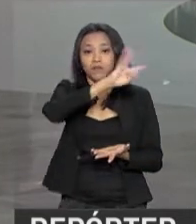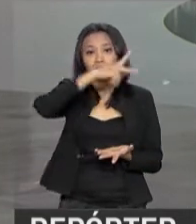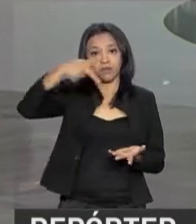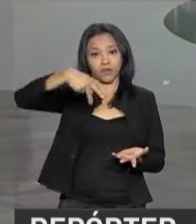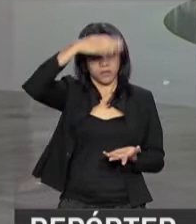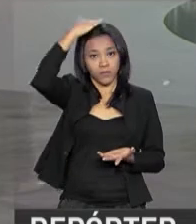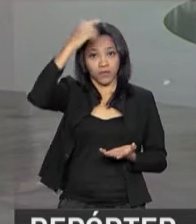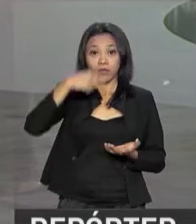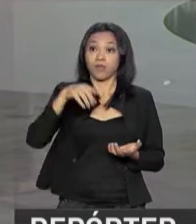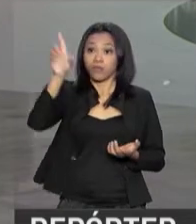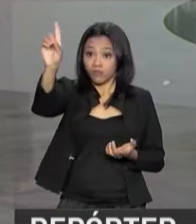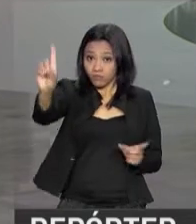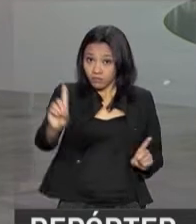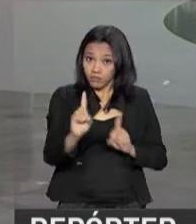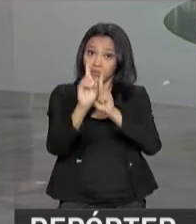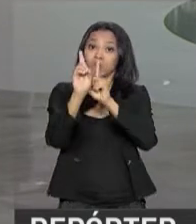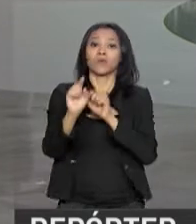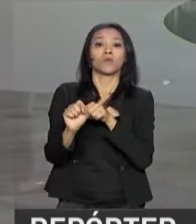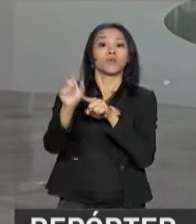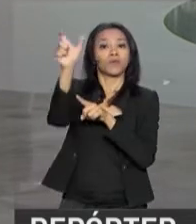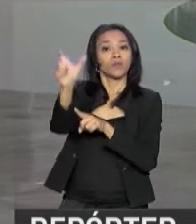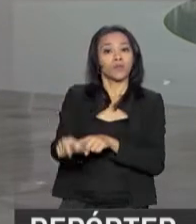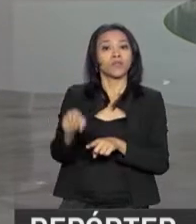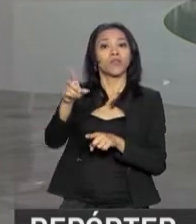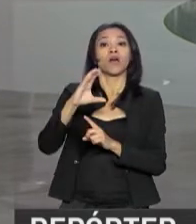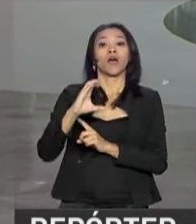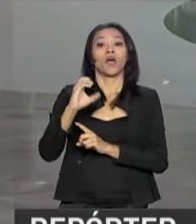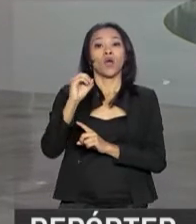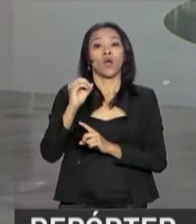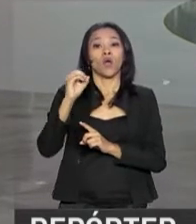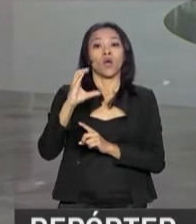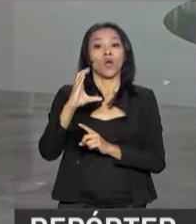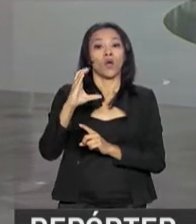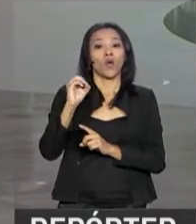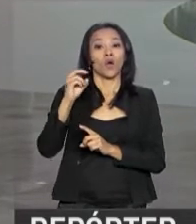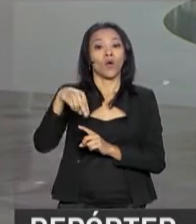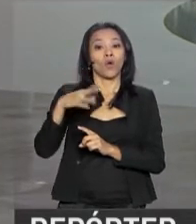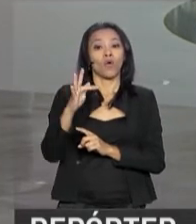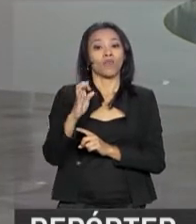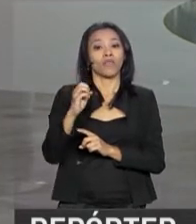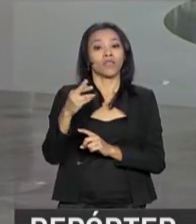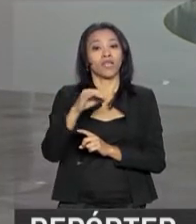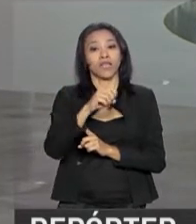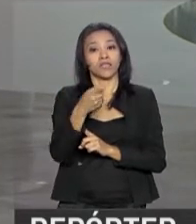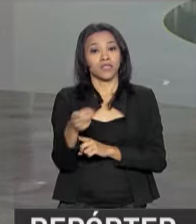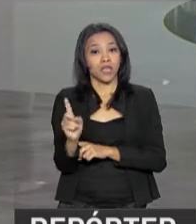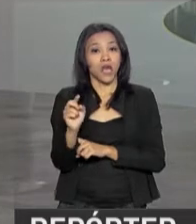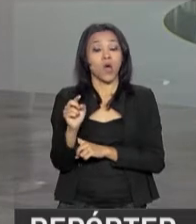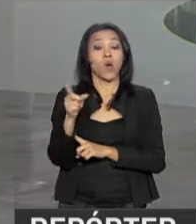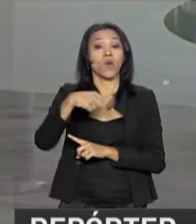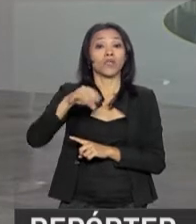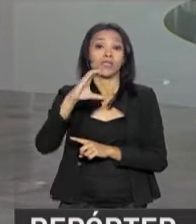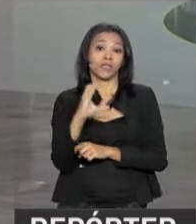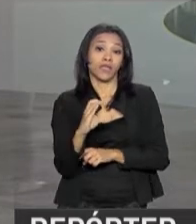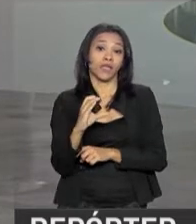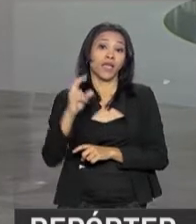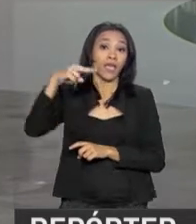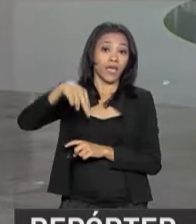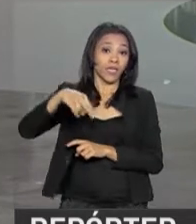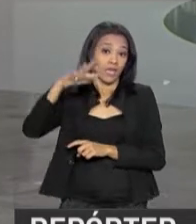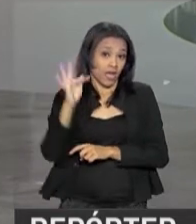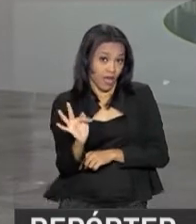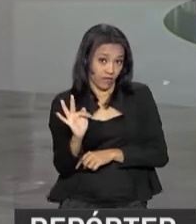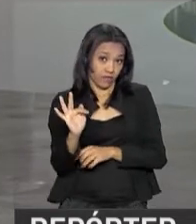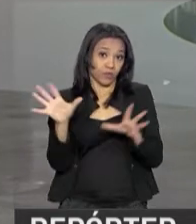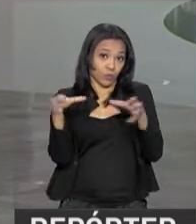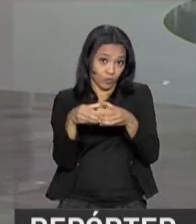com executivos da Confederação Nacional das Instituições Financeiras, a CNF. Já à